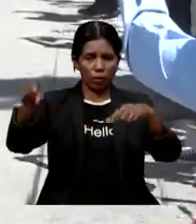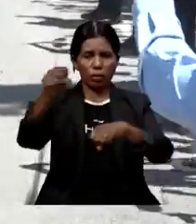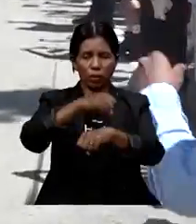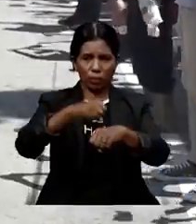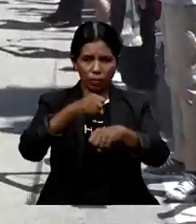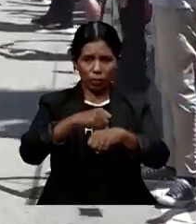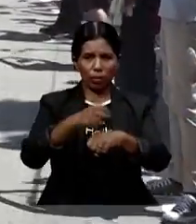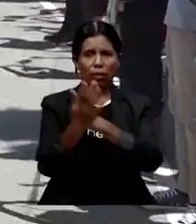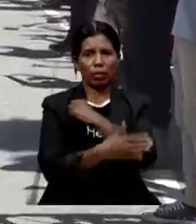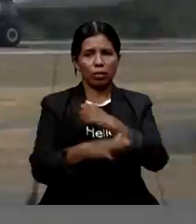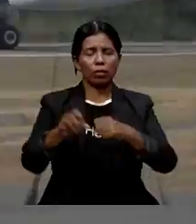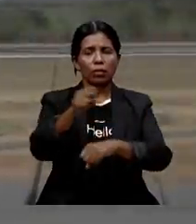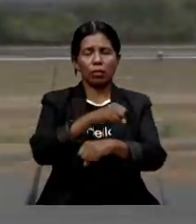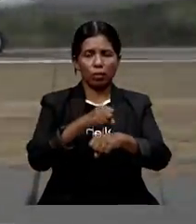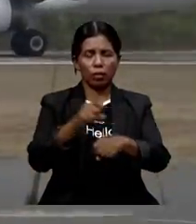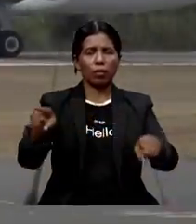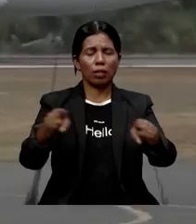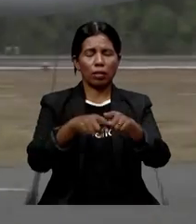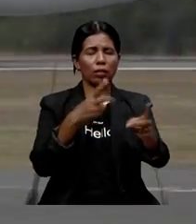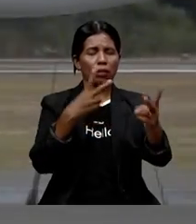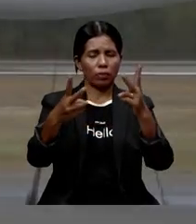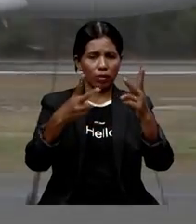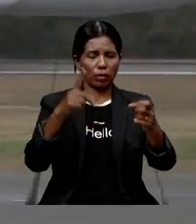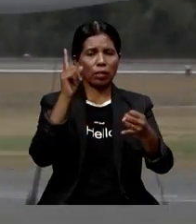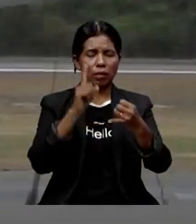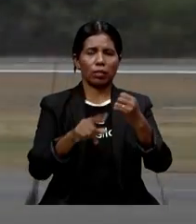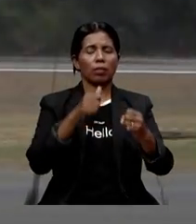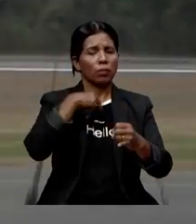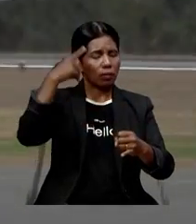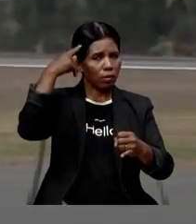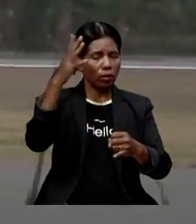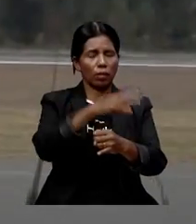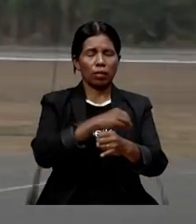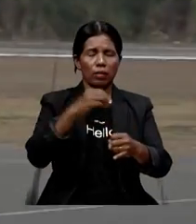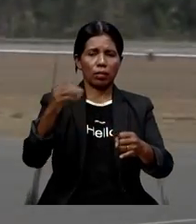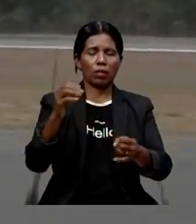anebe na São Singapura nessa visita apostólica Icus Papa Nian e a Ásia no